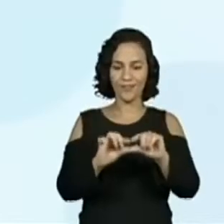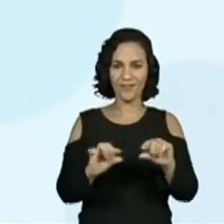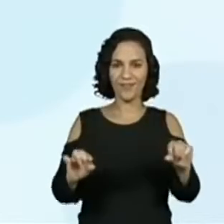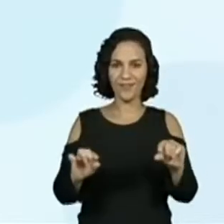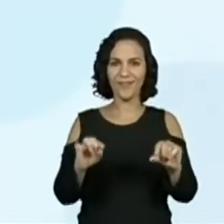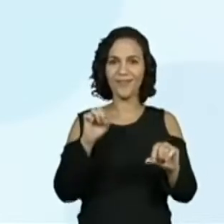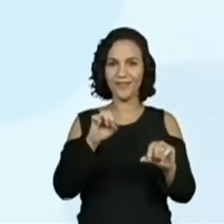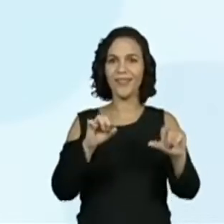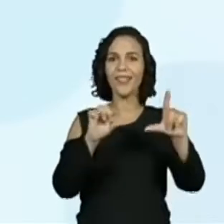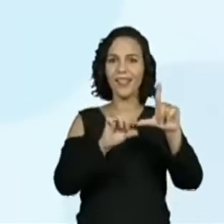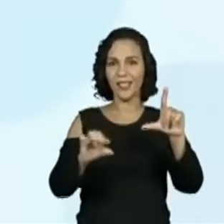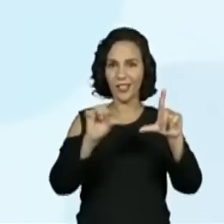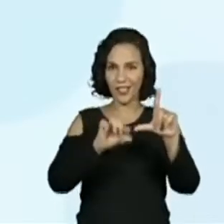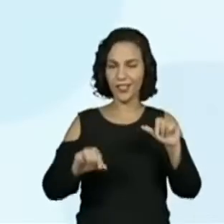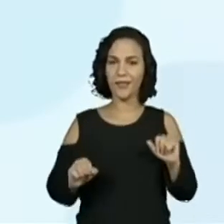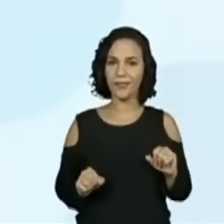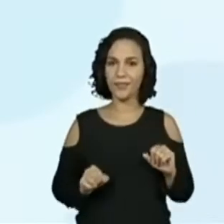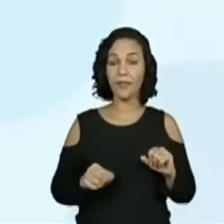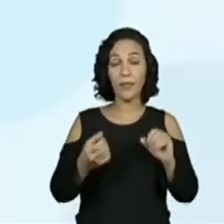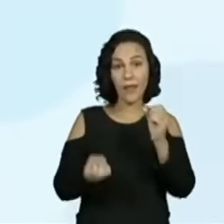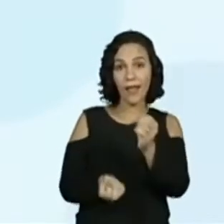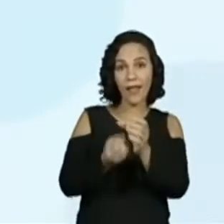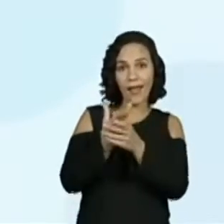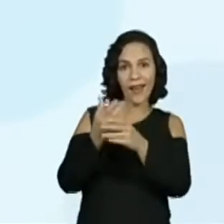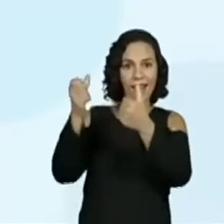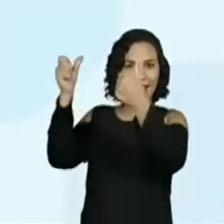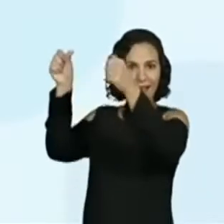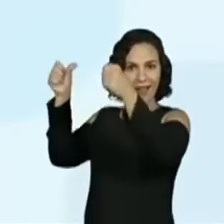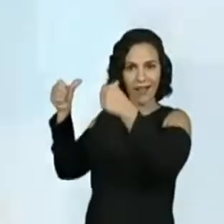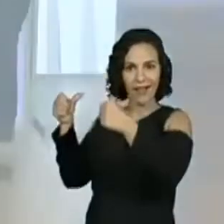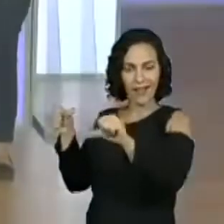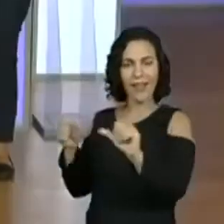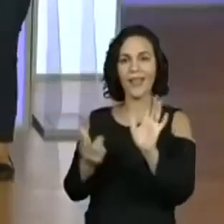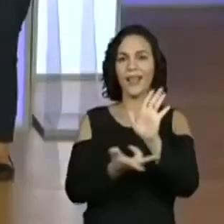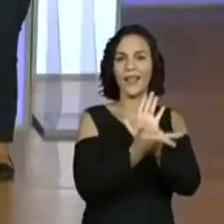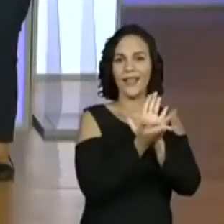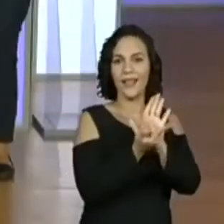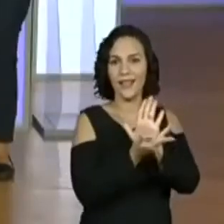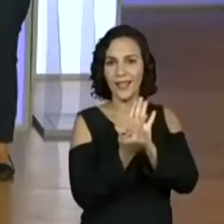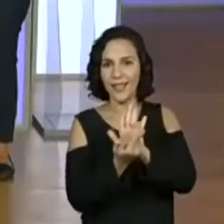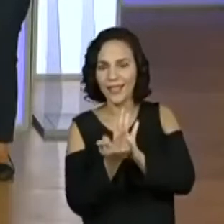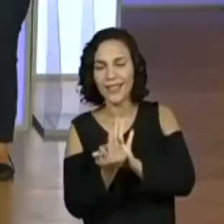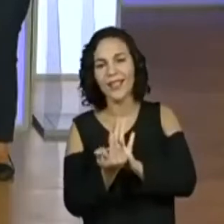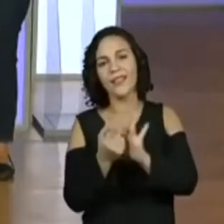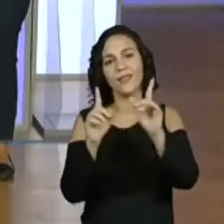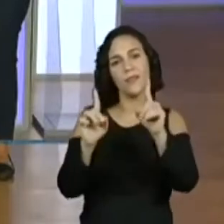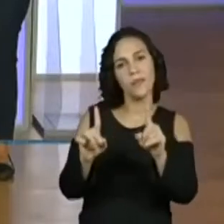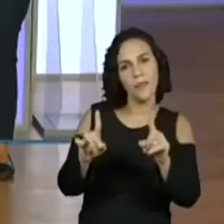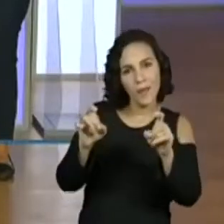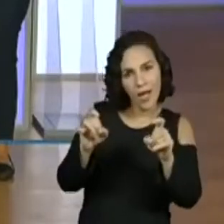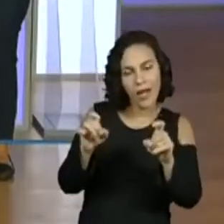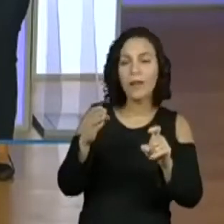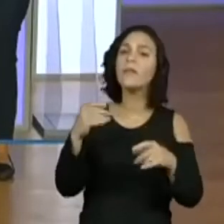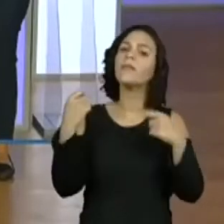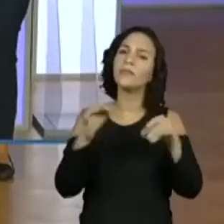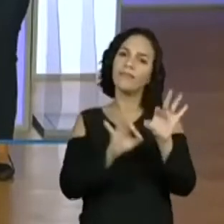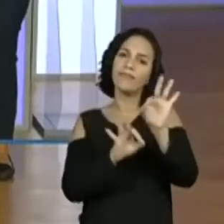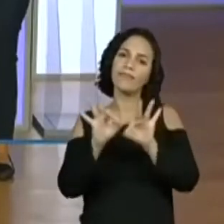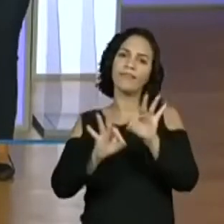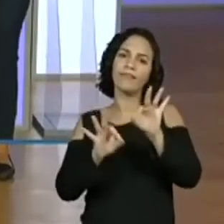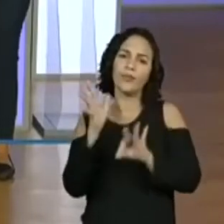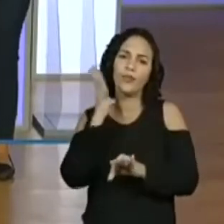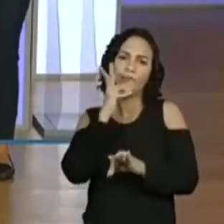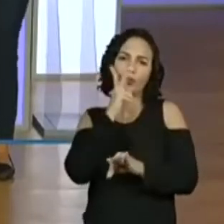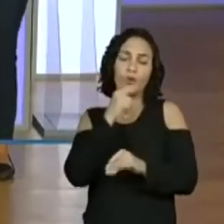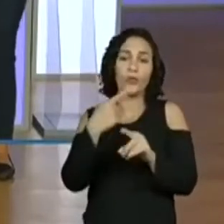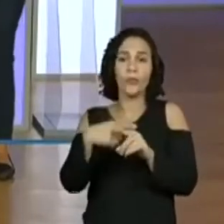se a gente vai produzir um mural e esse mural vai ter fotos e legendas ou desenhos e legendas, eu tenho que fazer direitinho, né? Porque vai ficar público, as pessoas